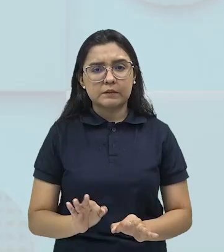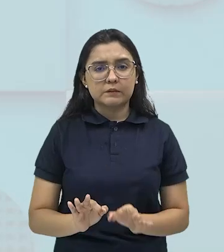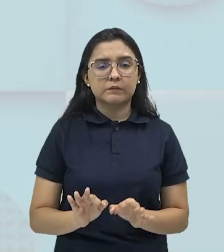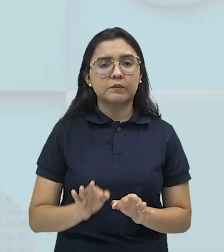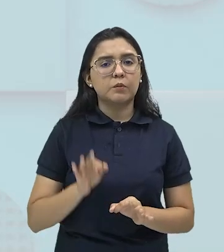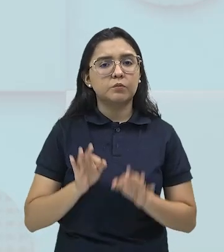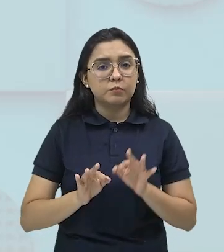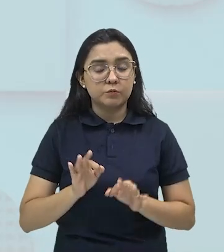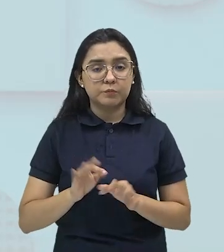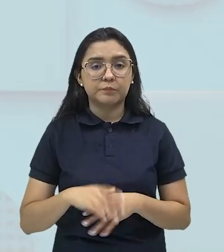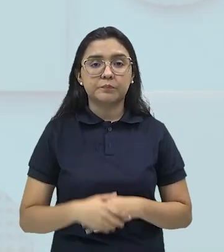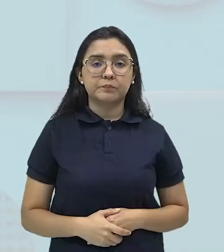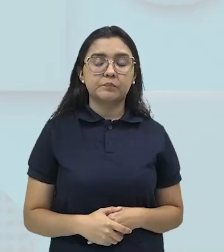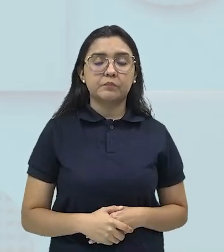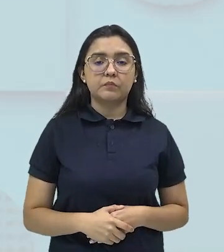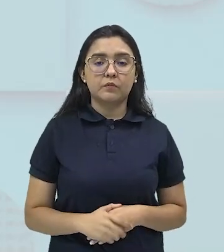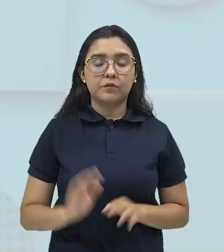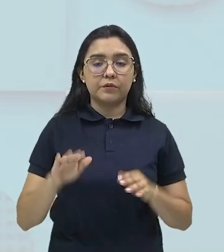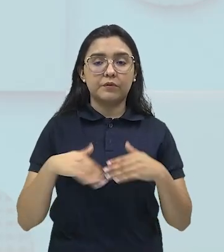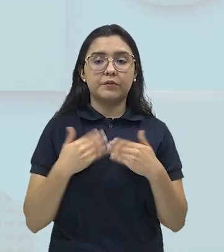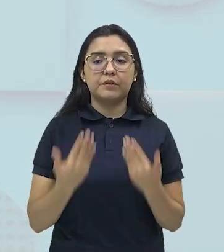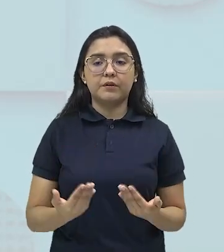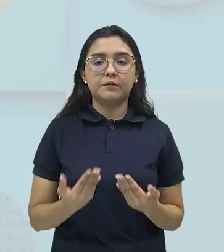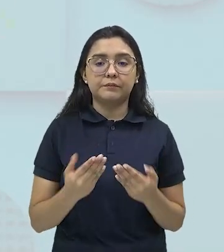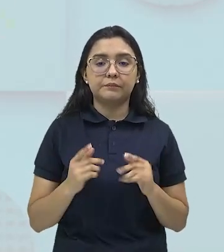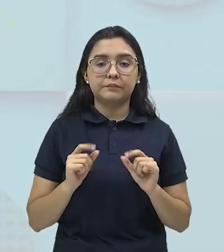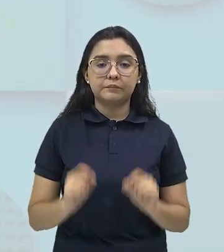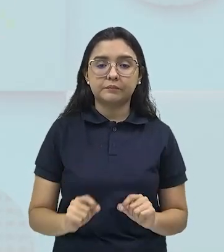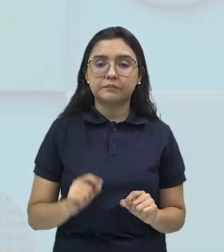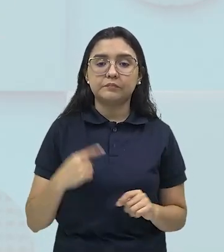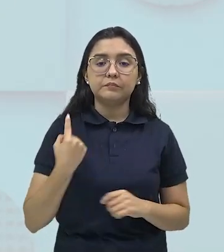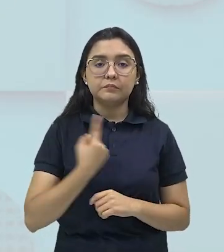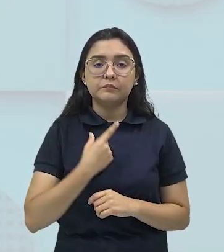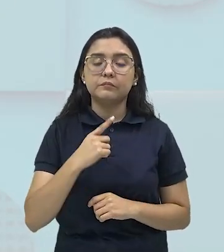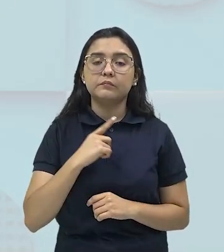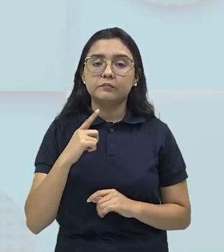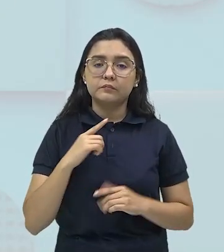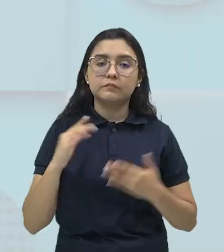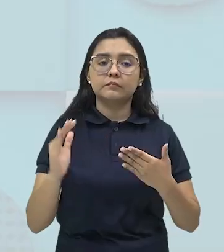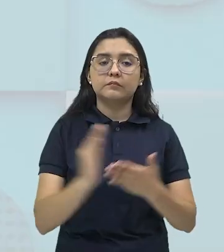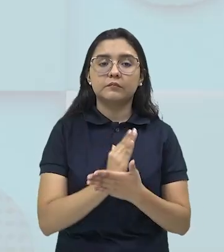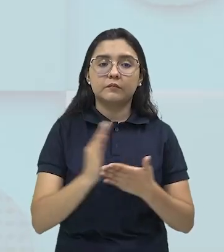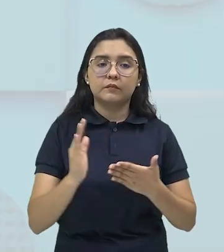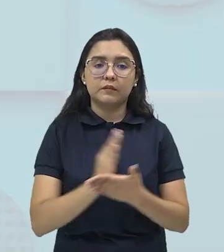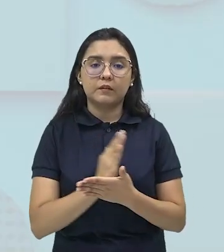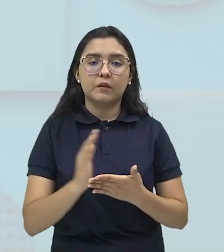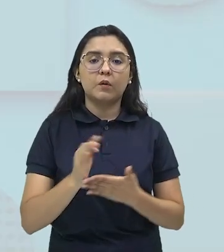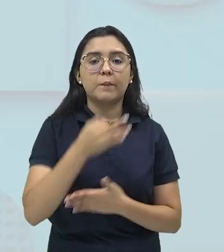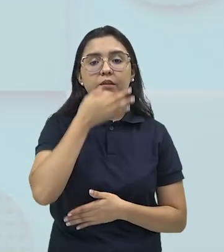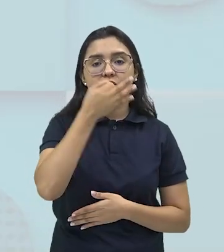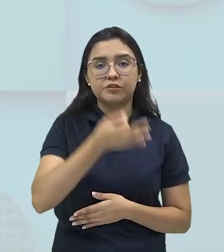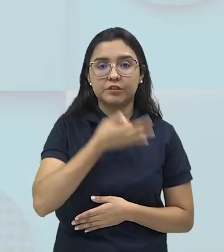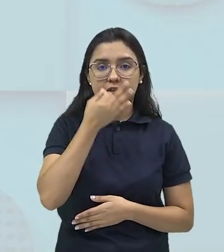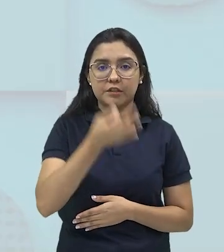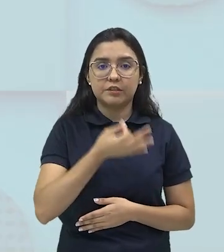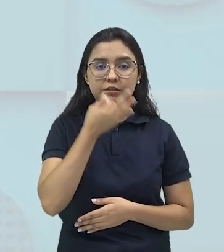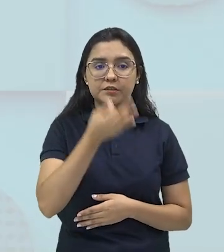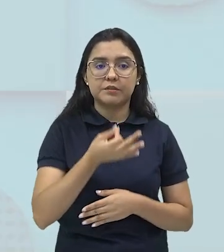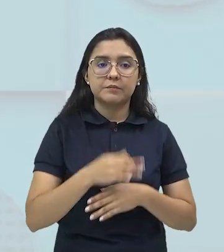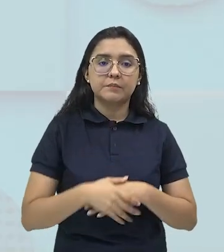tão justo, né? E aí nós vamos ter também algumas críticas em relação a essa obra, né?